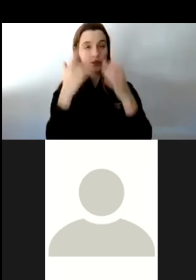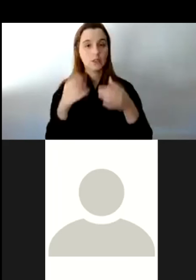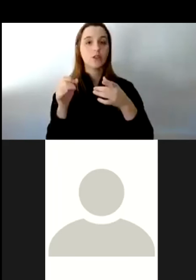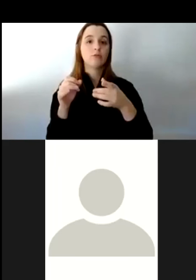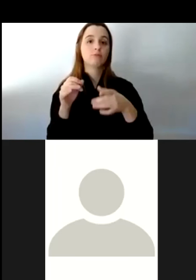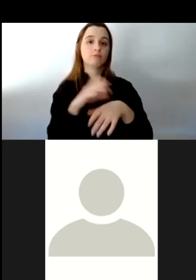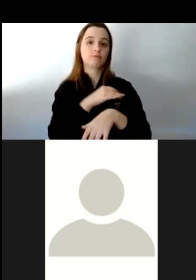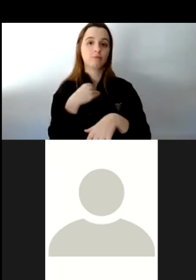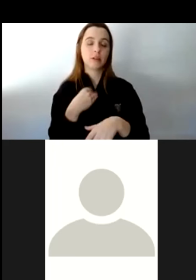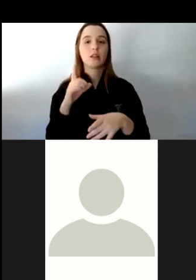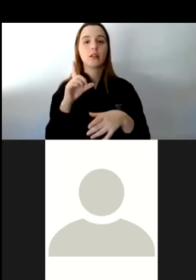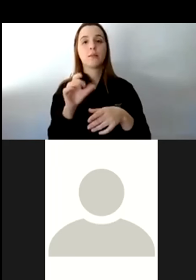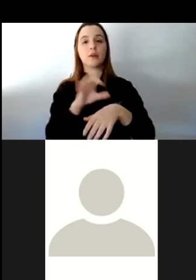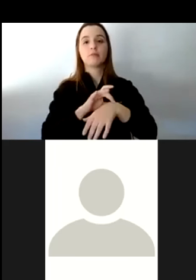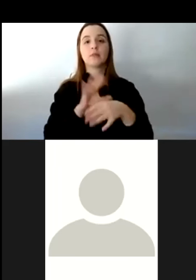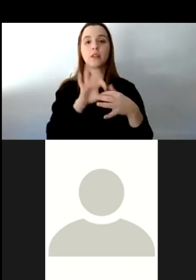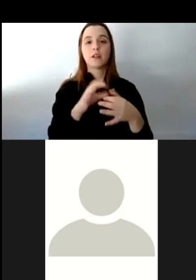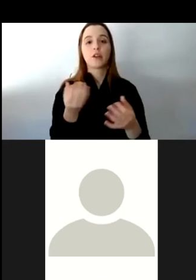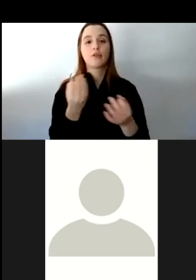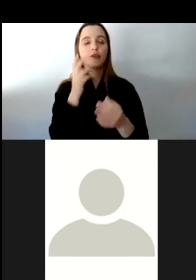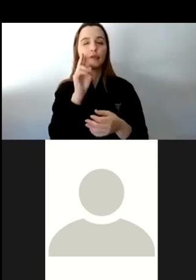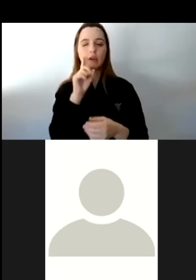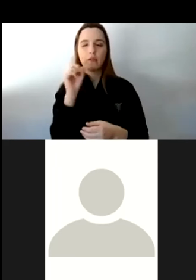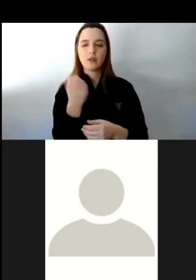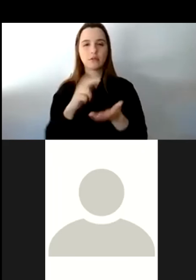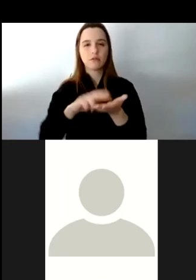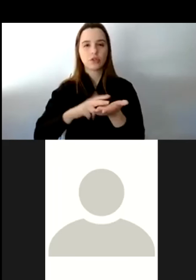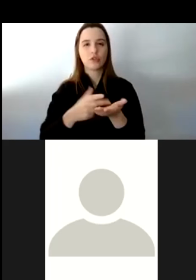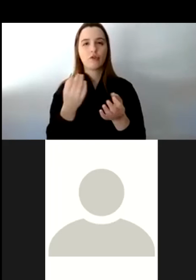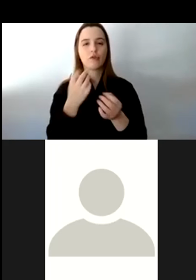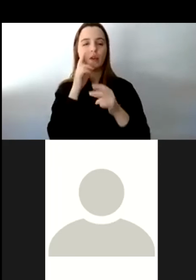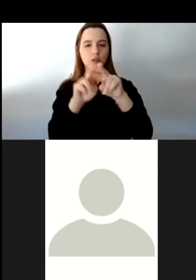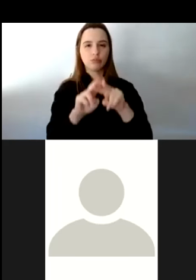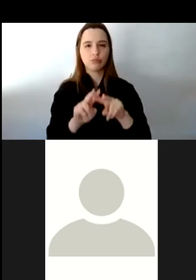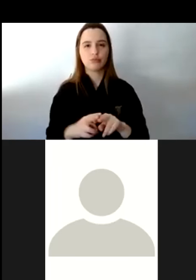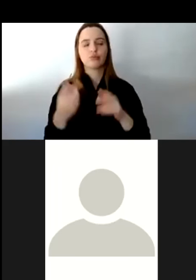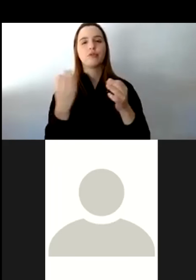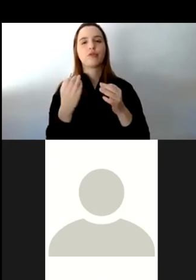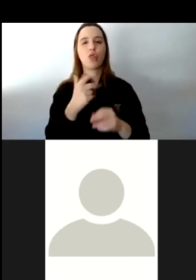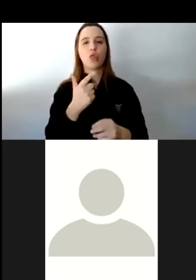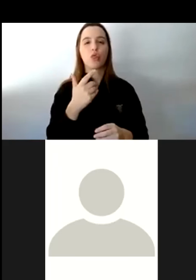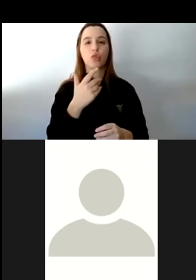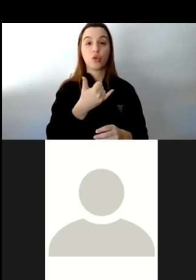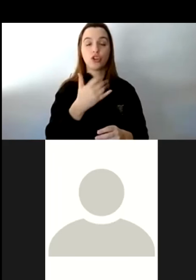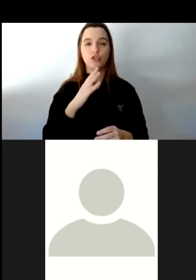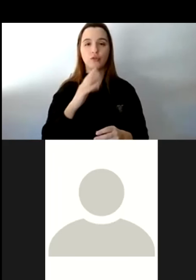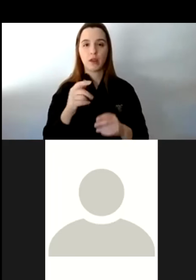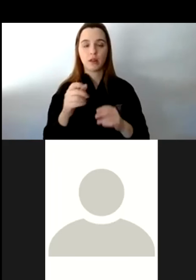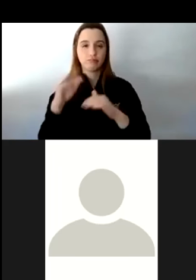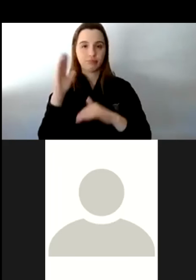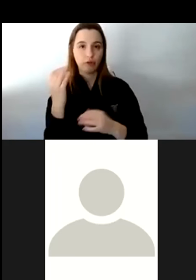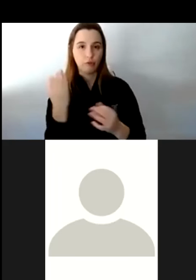informação clínica e epidemiológica, foi realizada a revisão e tradução de mais de 2.000 diagnósticos de doença rara, de acordo com a nomenclatura